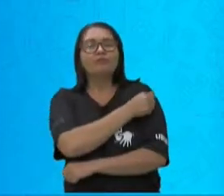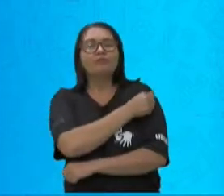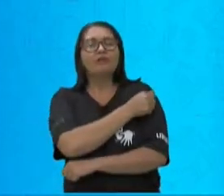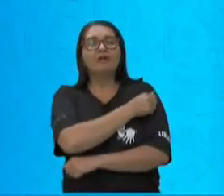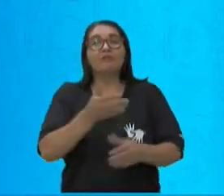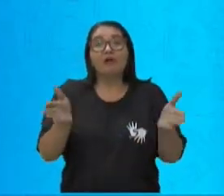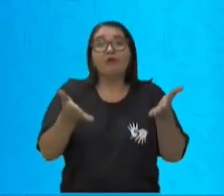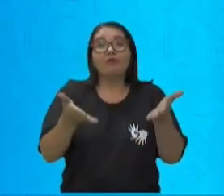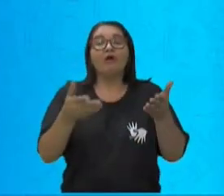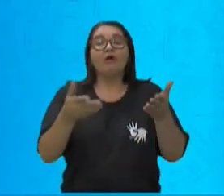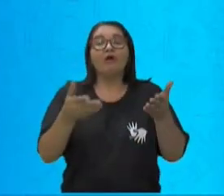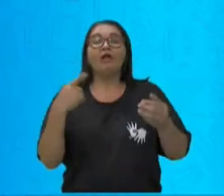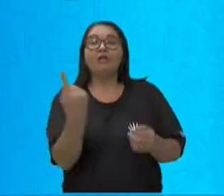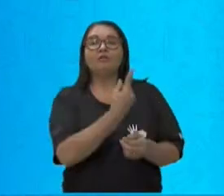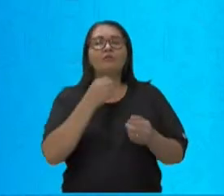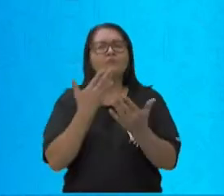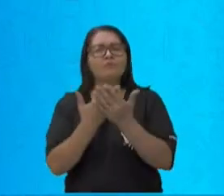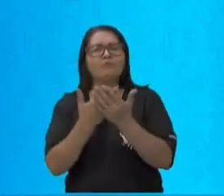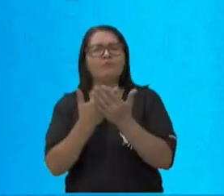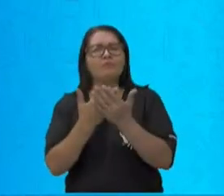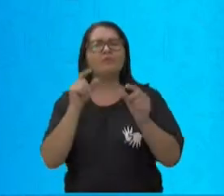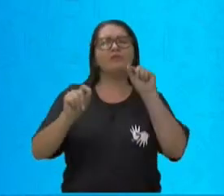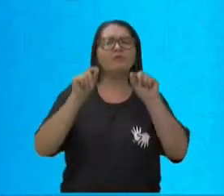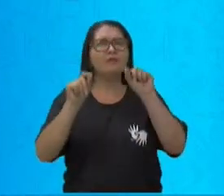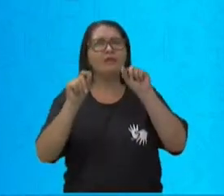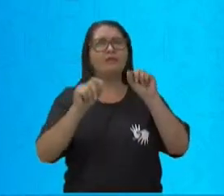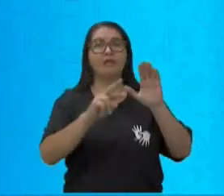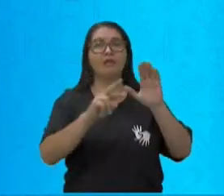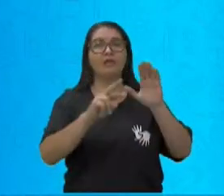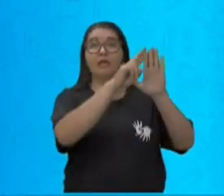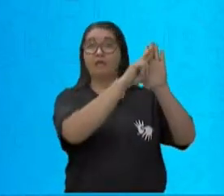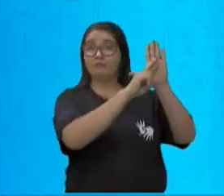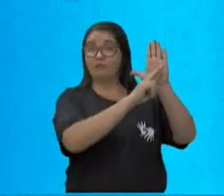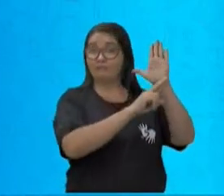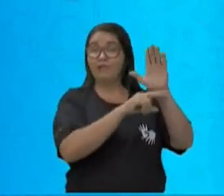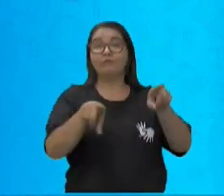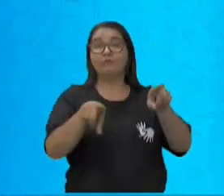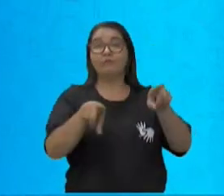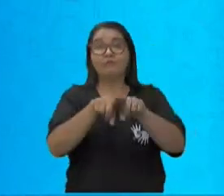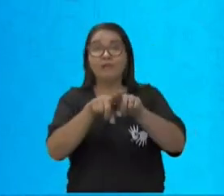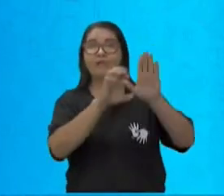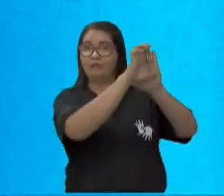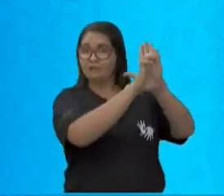sobre regulamento e estatuto. Parte 1.